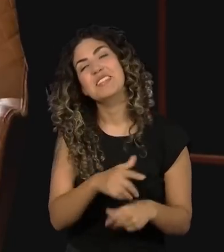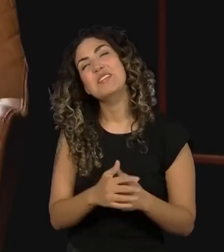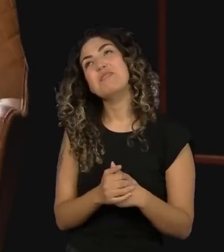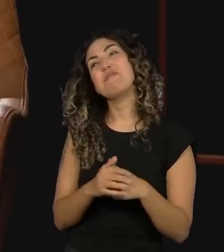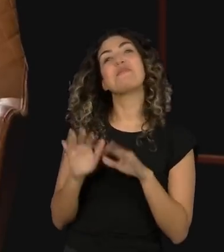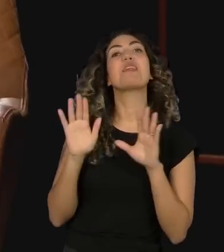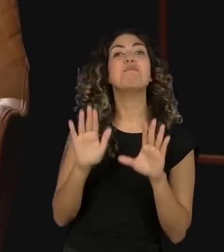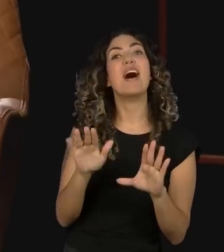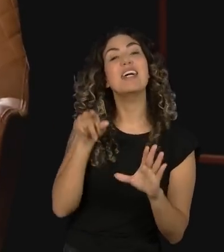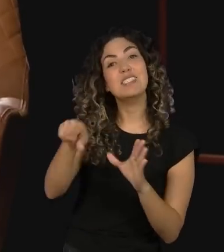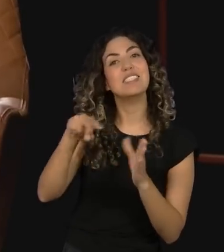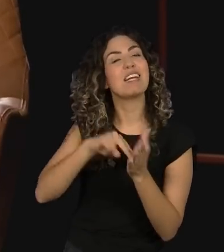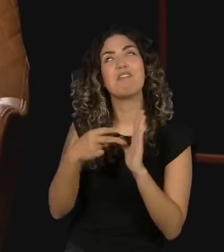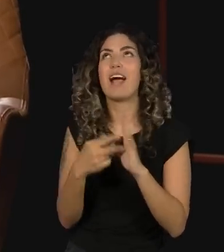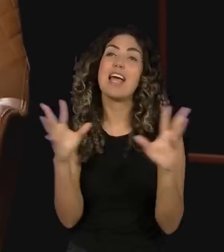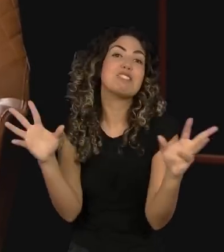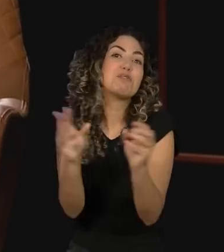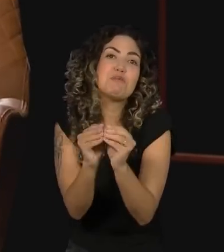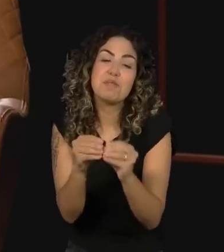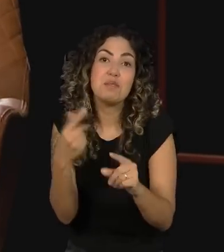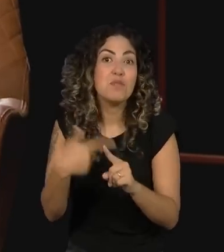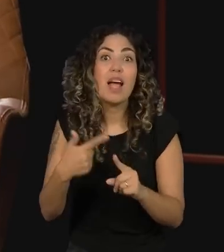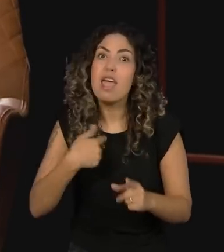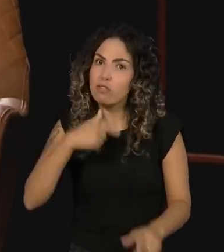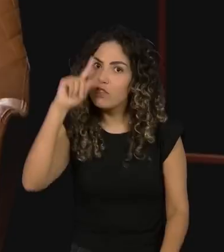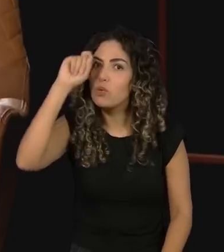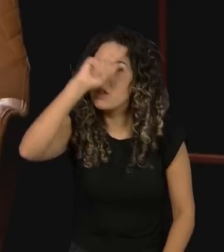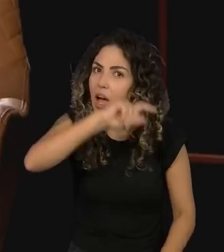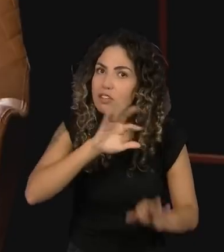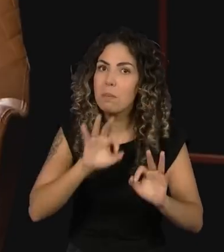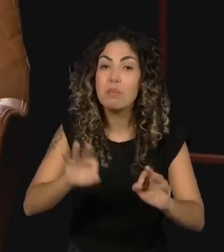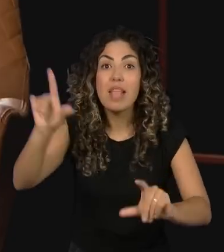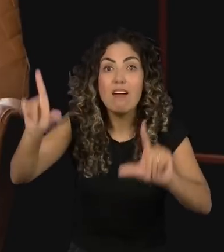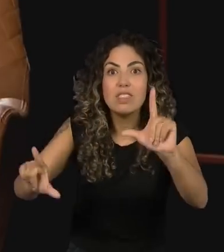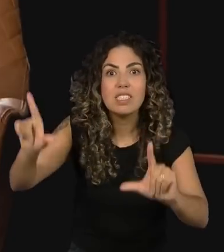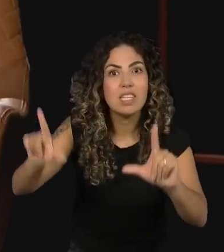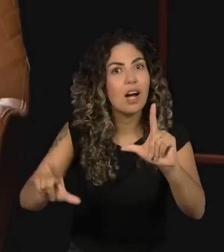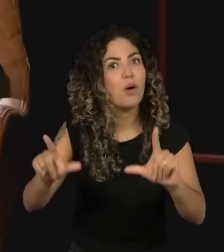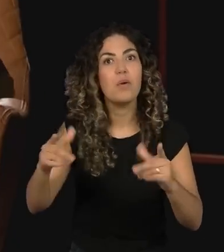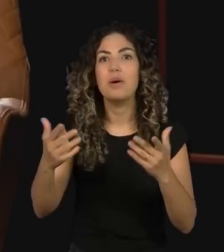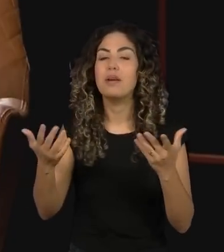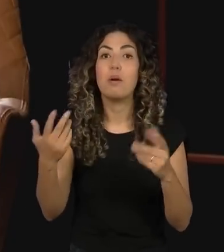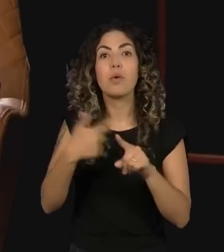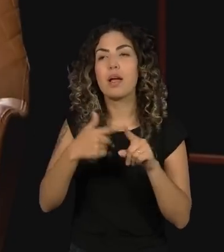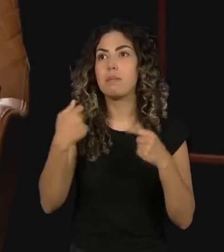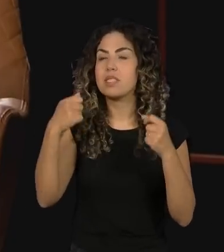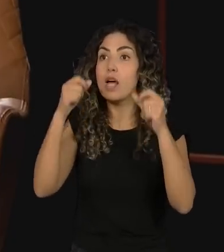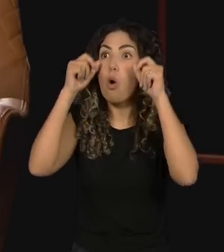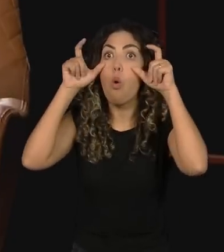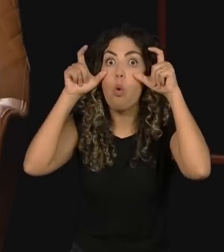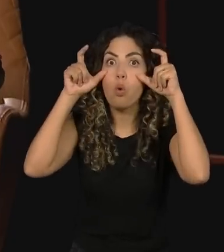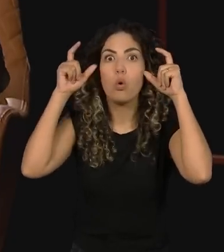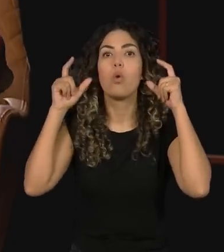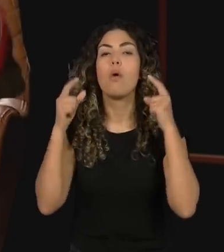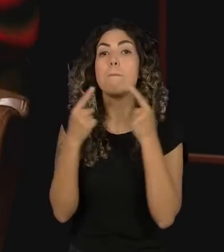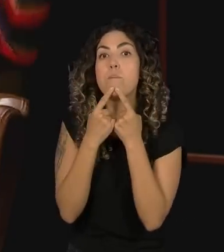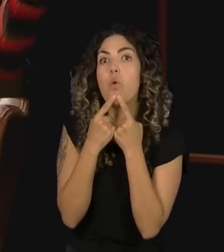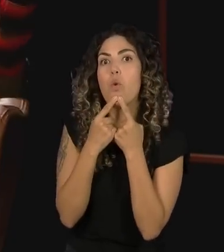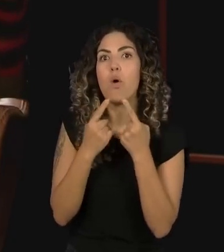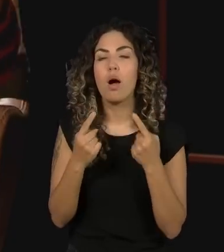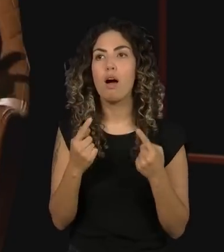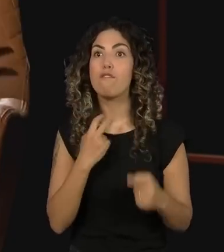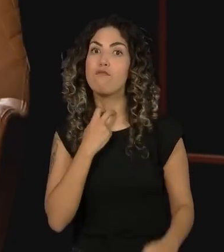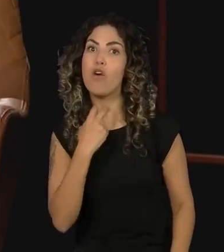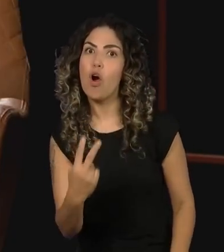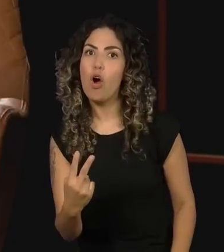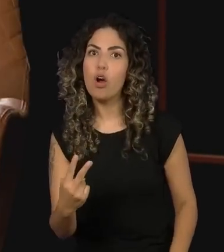ela resume toda a minha dificuldade em fazer televisão. Era muito olho, muita boca, muita voz, eu dava tudo